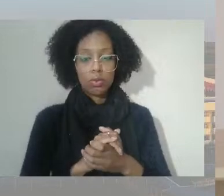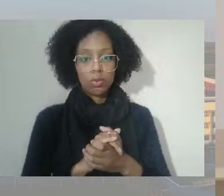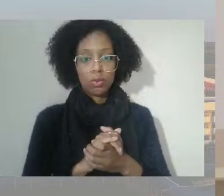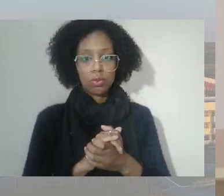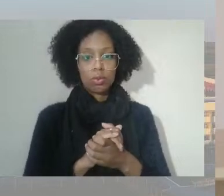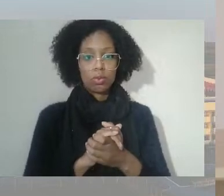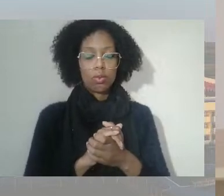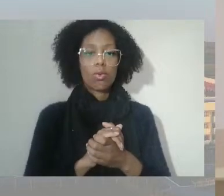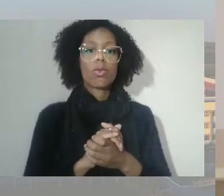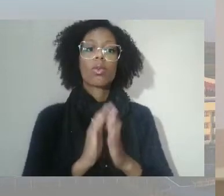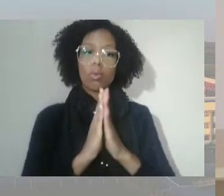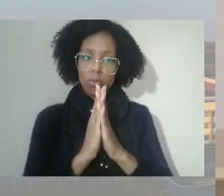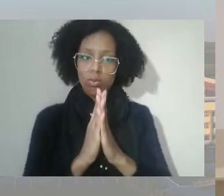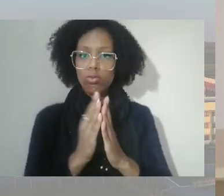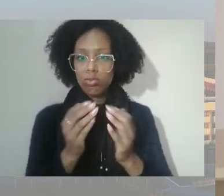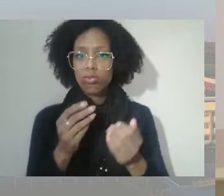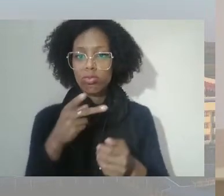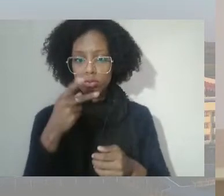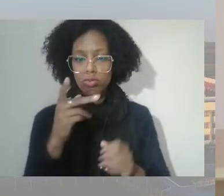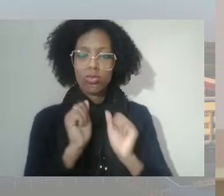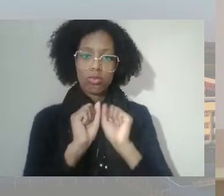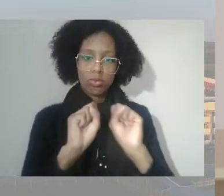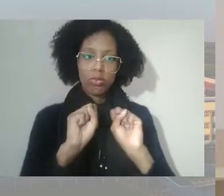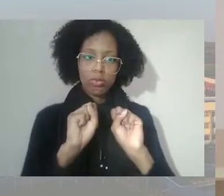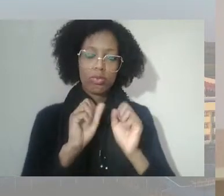Por favor, Elvio.